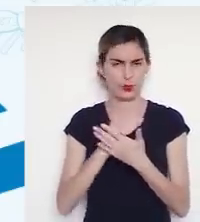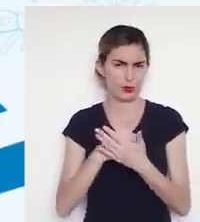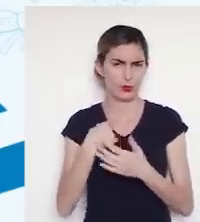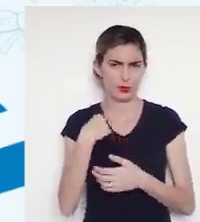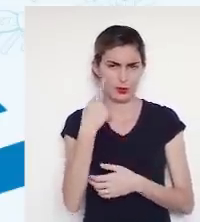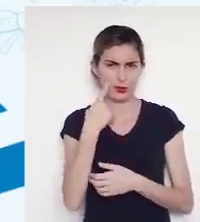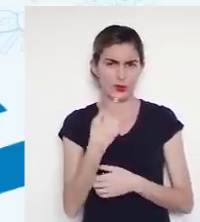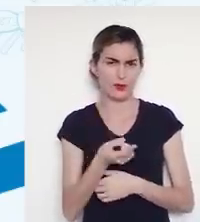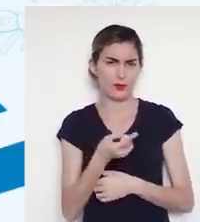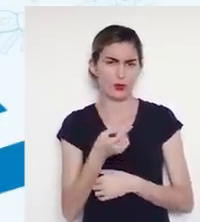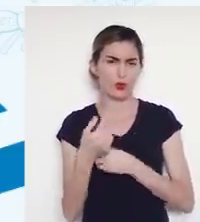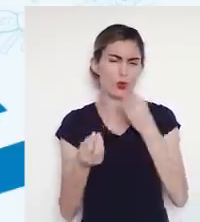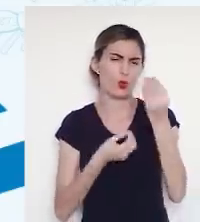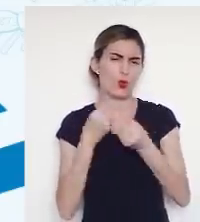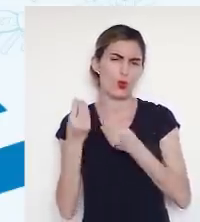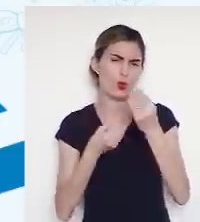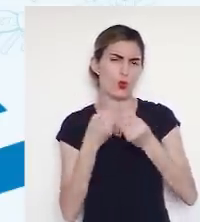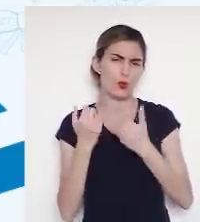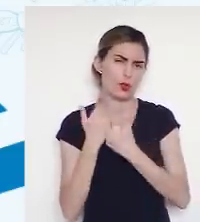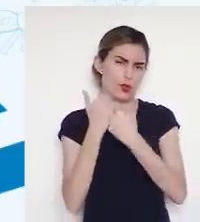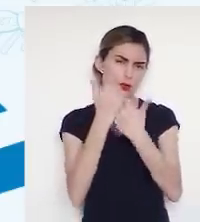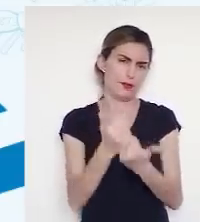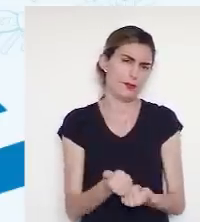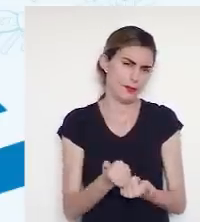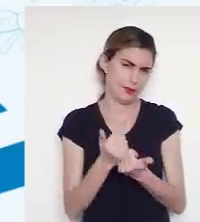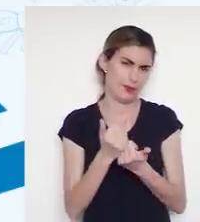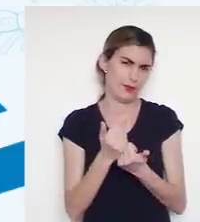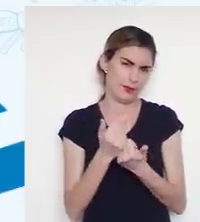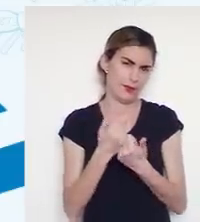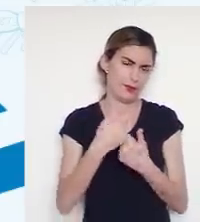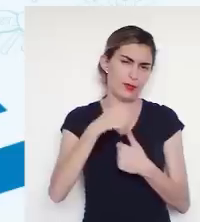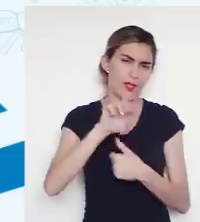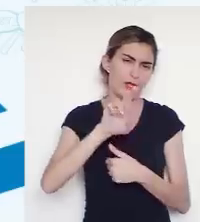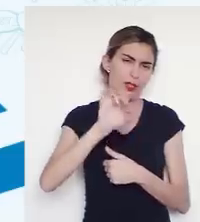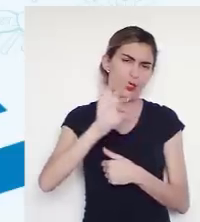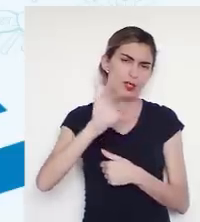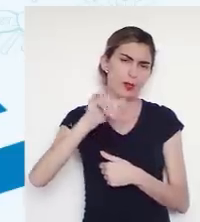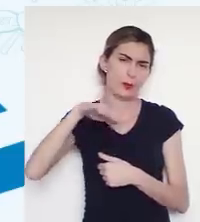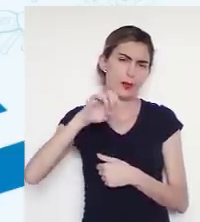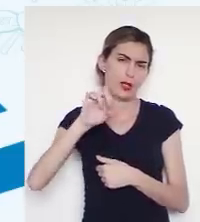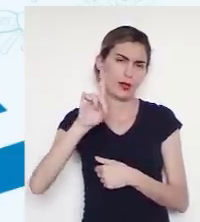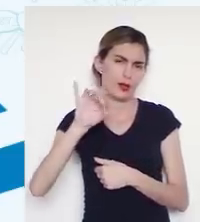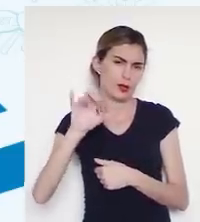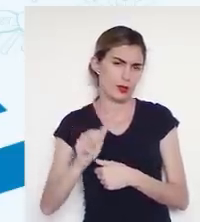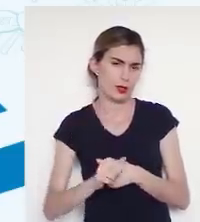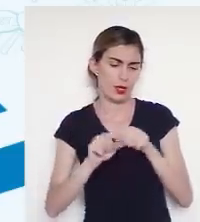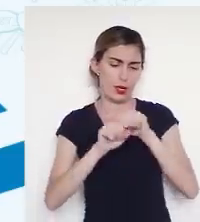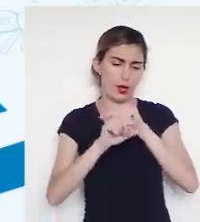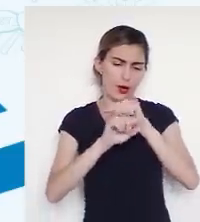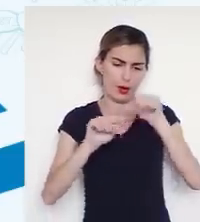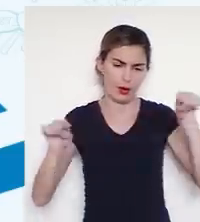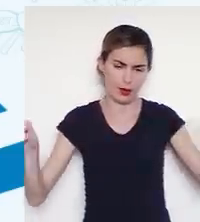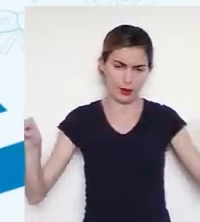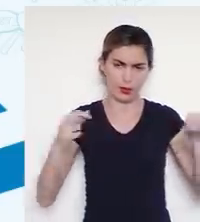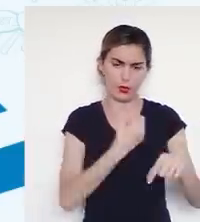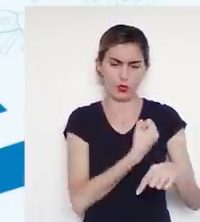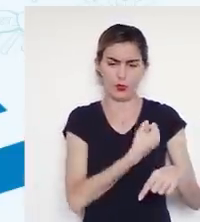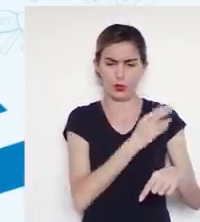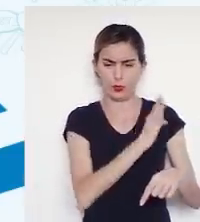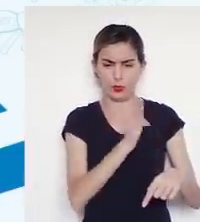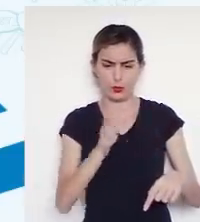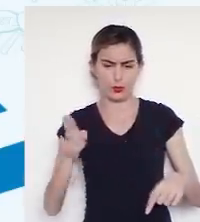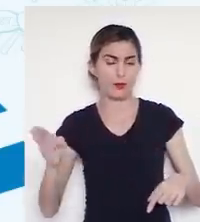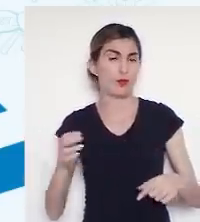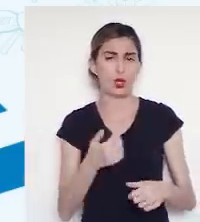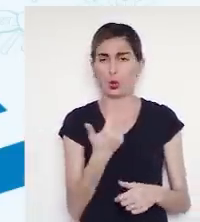atrás, como que eles são representados de forma aritmética. Na reta numérica, não